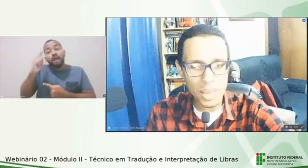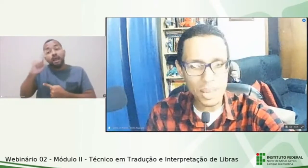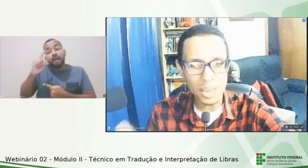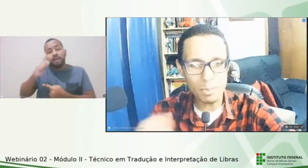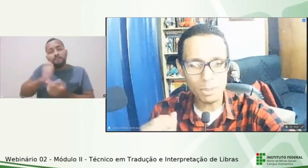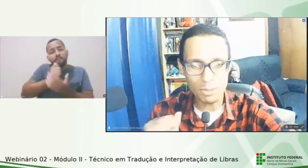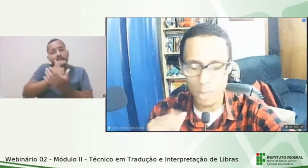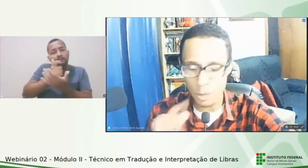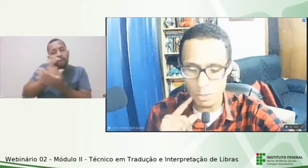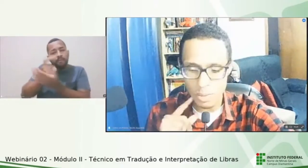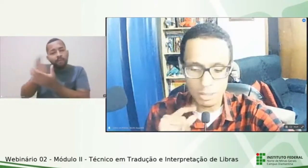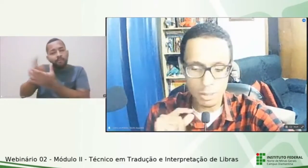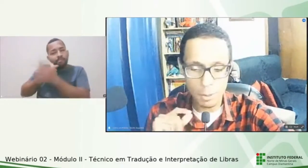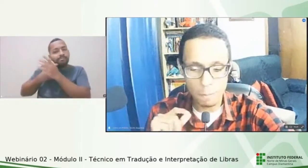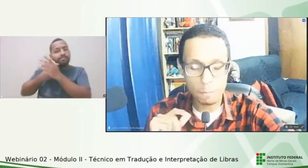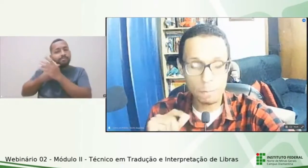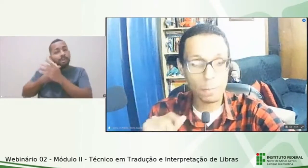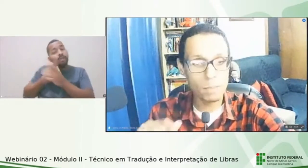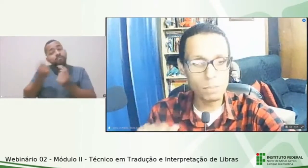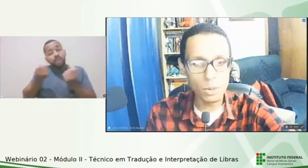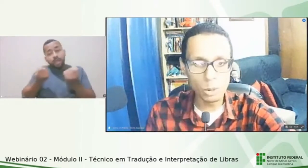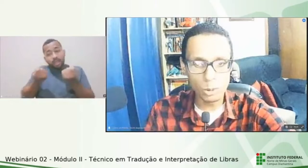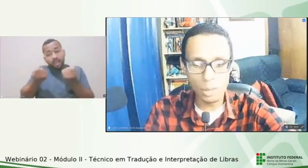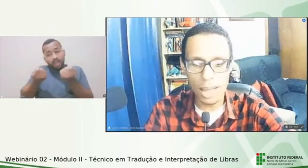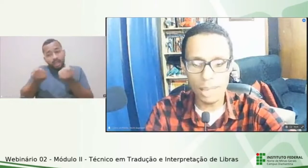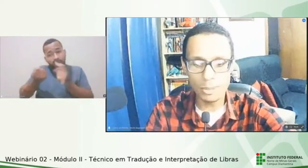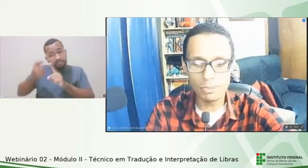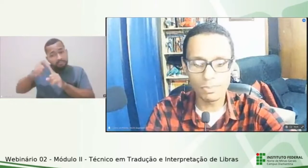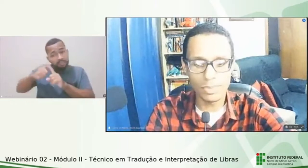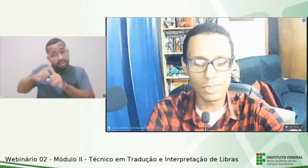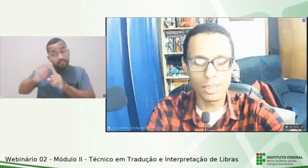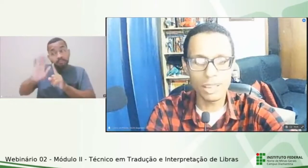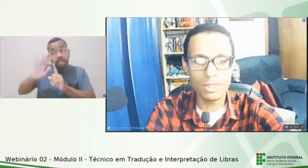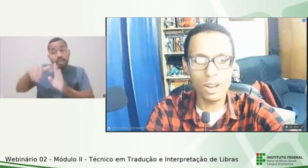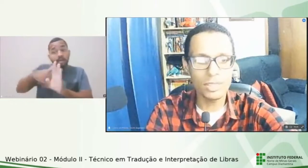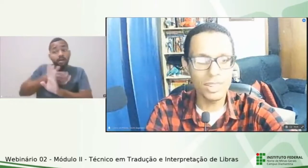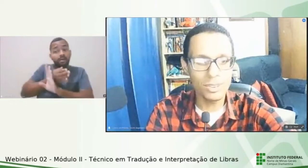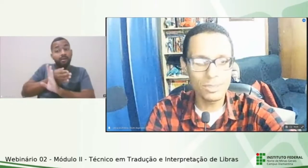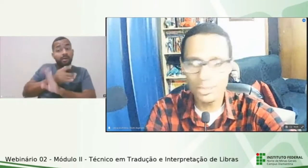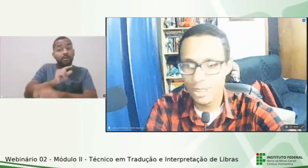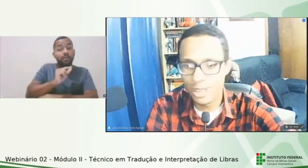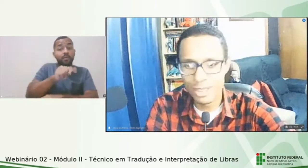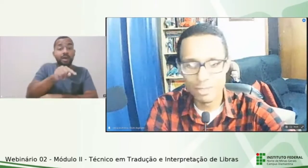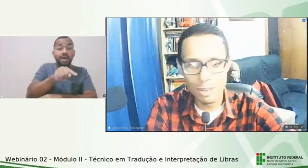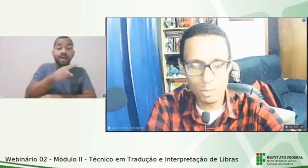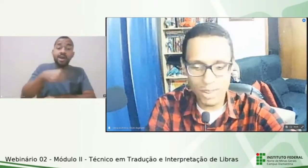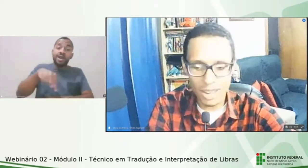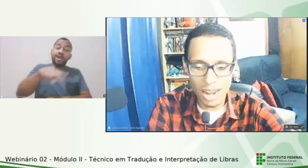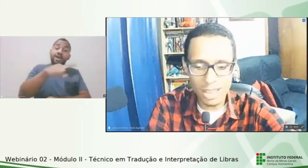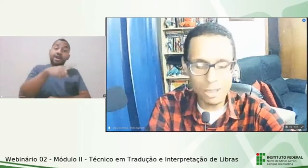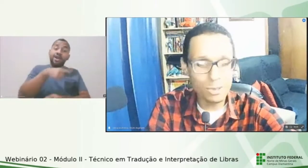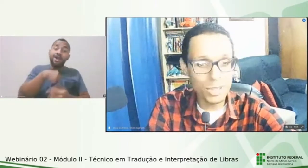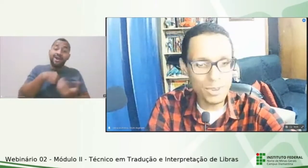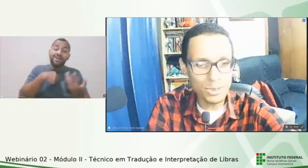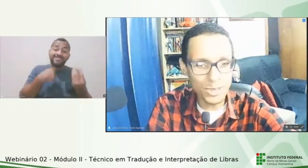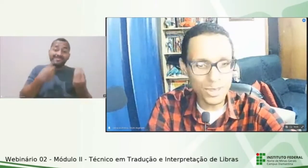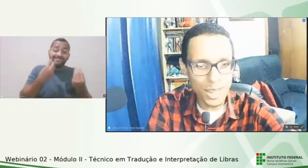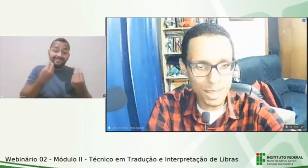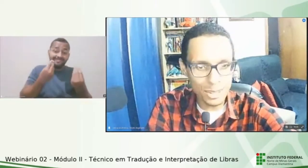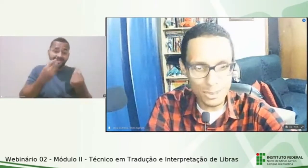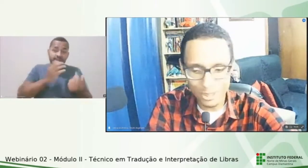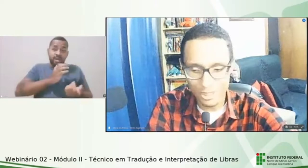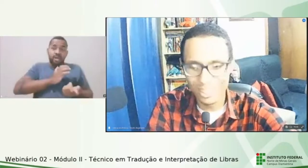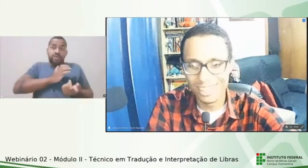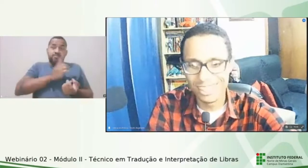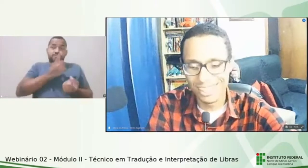com equilíbrio no final do mês. Por outro lado, né, nós não vamos ficar ricos tão